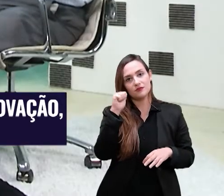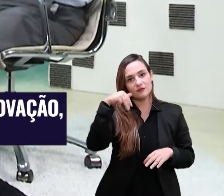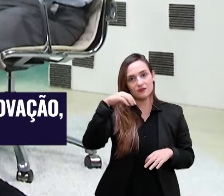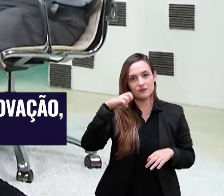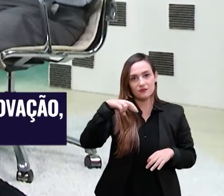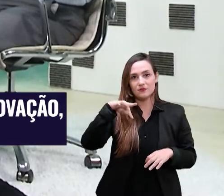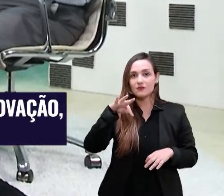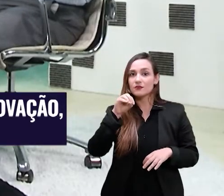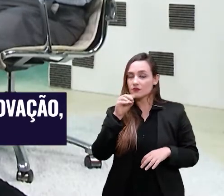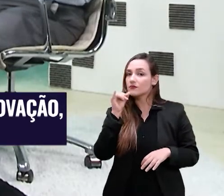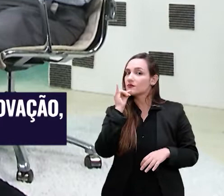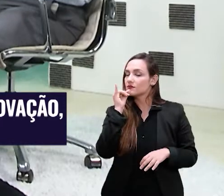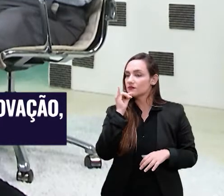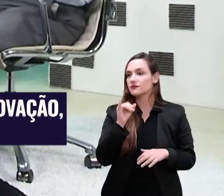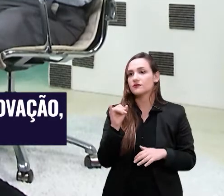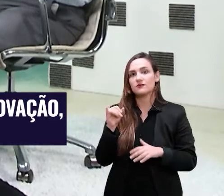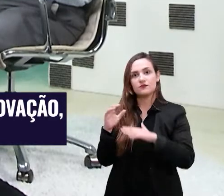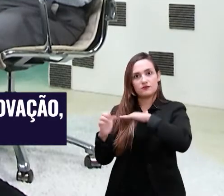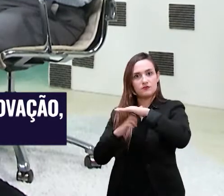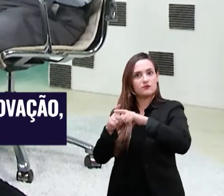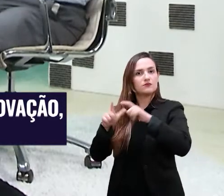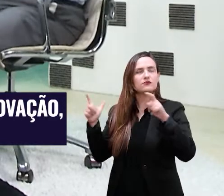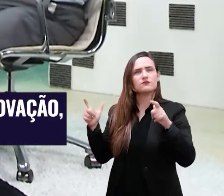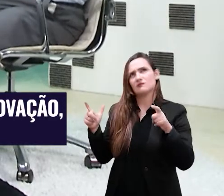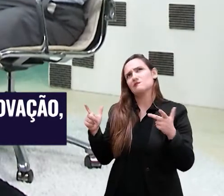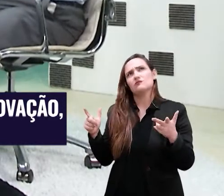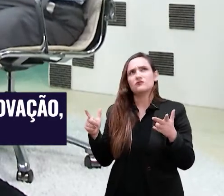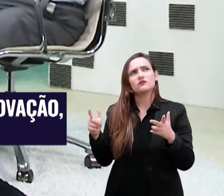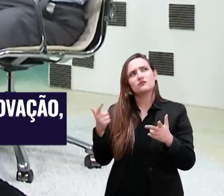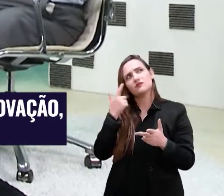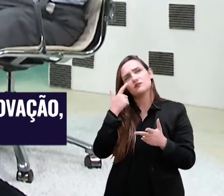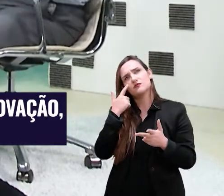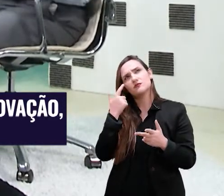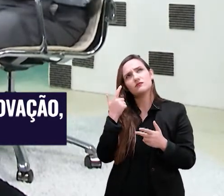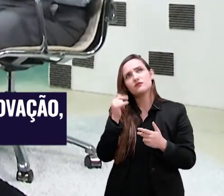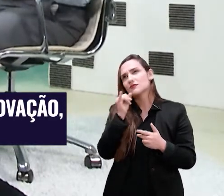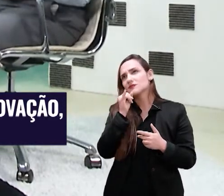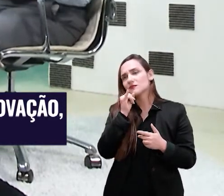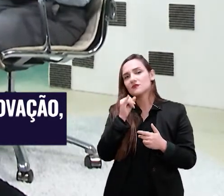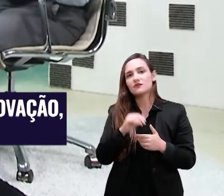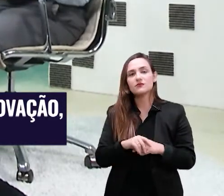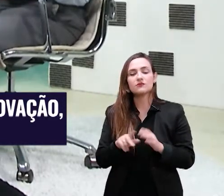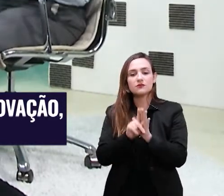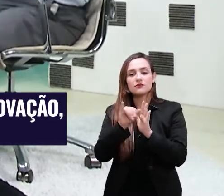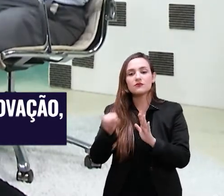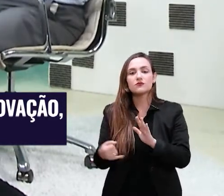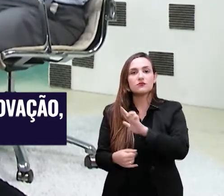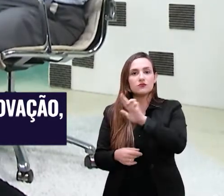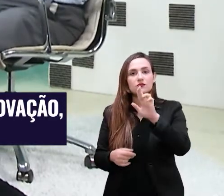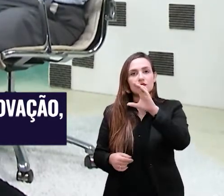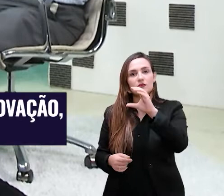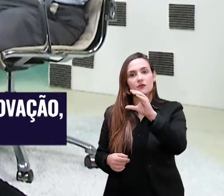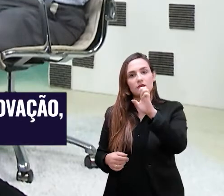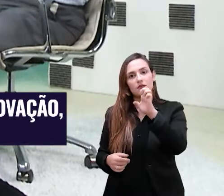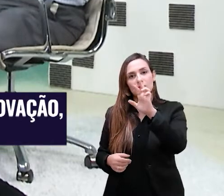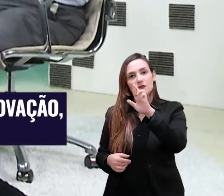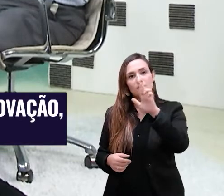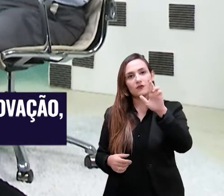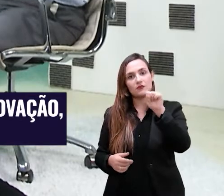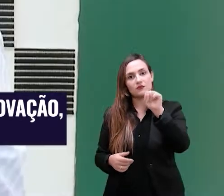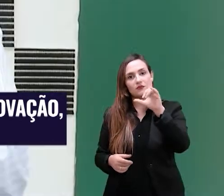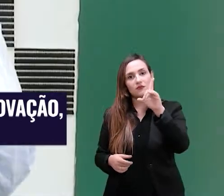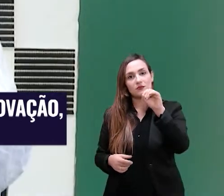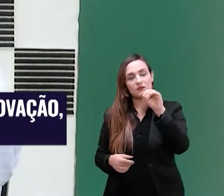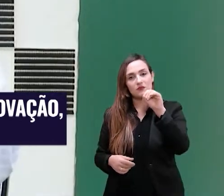a grande empresa está se implantando. Vamos dar um exemplo, para ser mais preciso. Projeto Cerrado, que nós vamos ter,